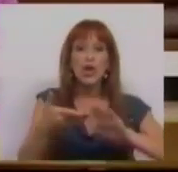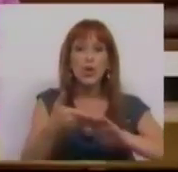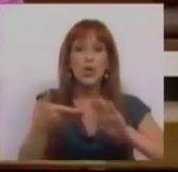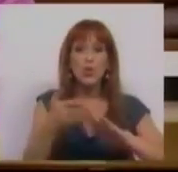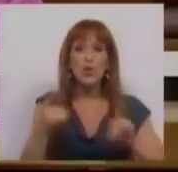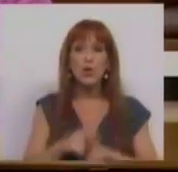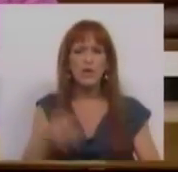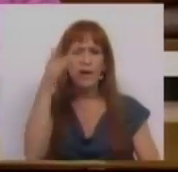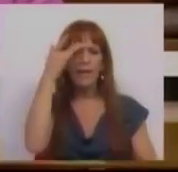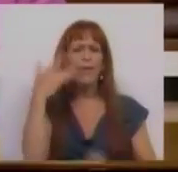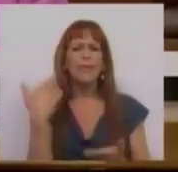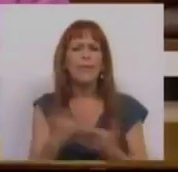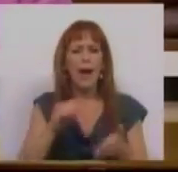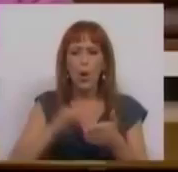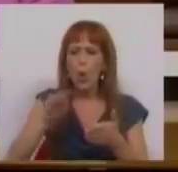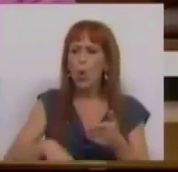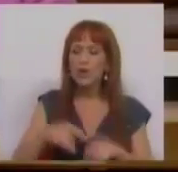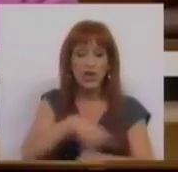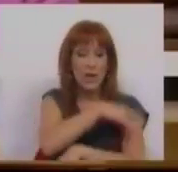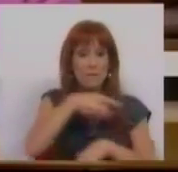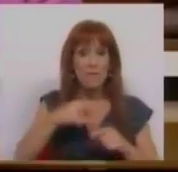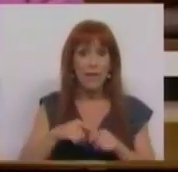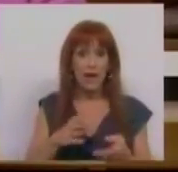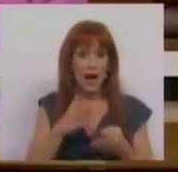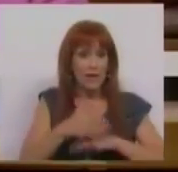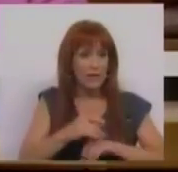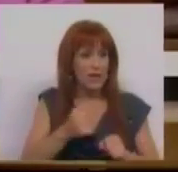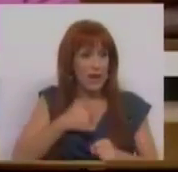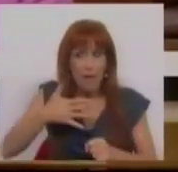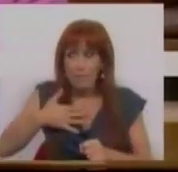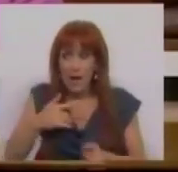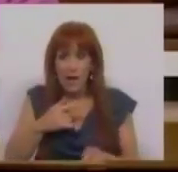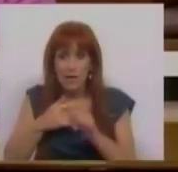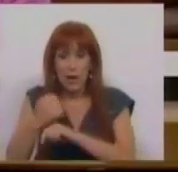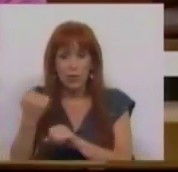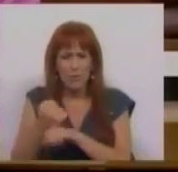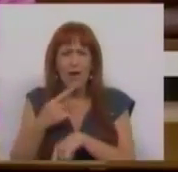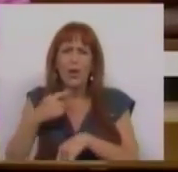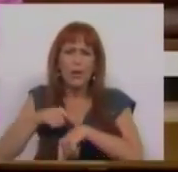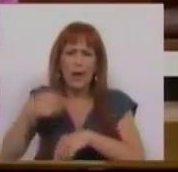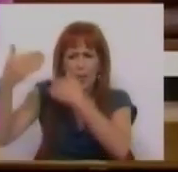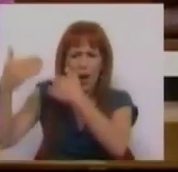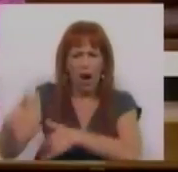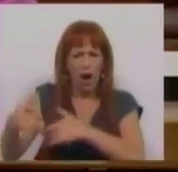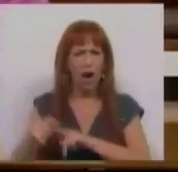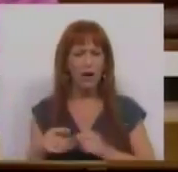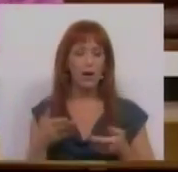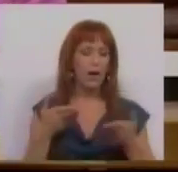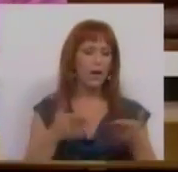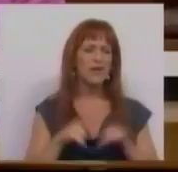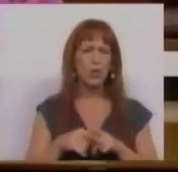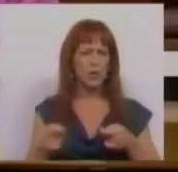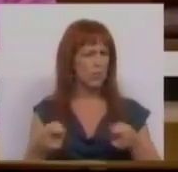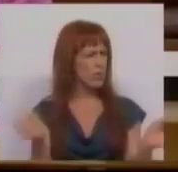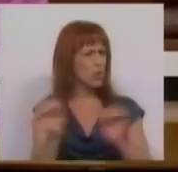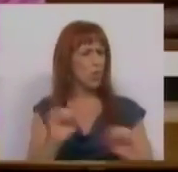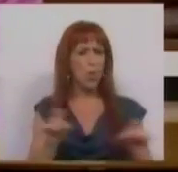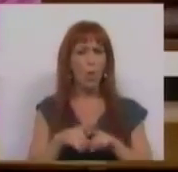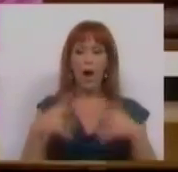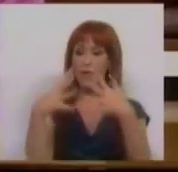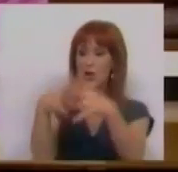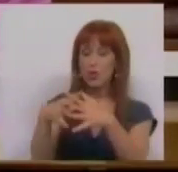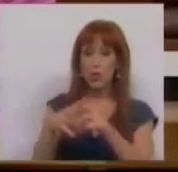urgências, facilitando a contratação de médicos através das empresas de trabalho temporário, contribuindo para a desorganização